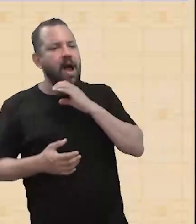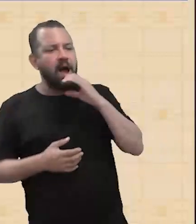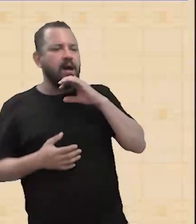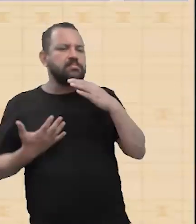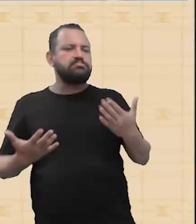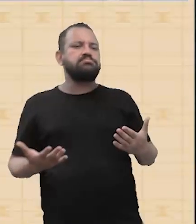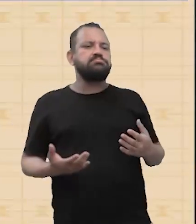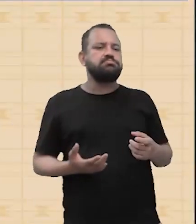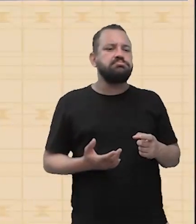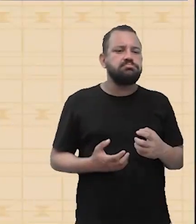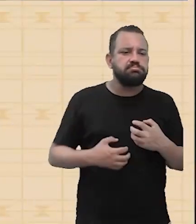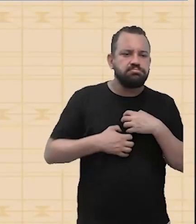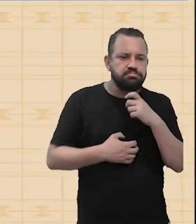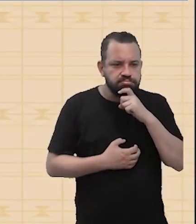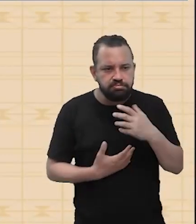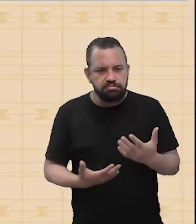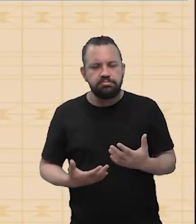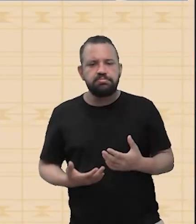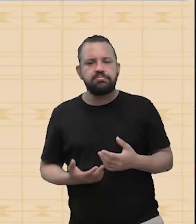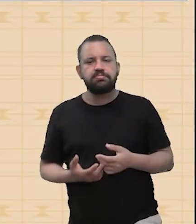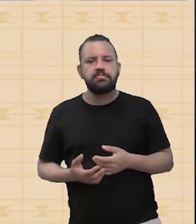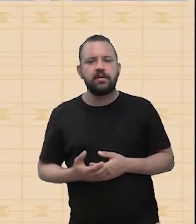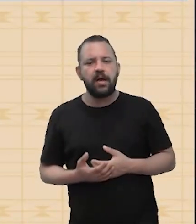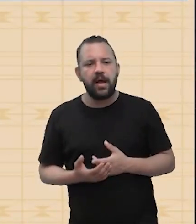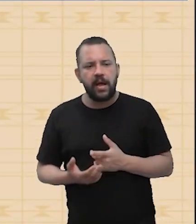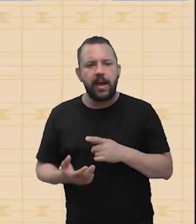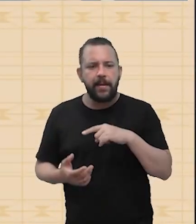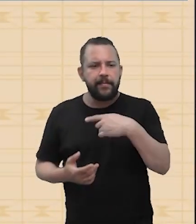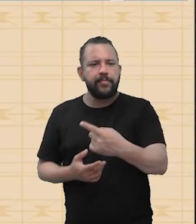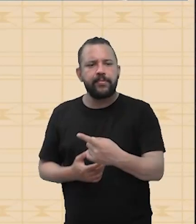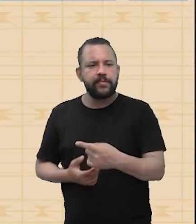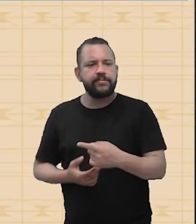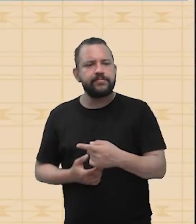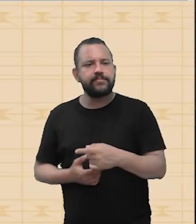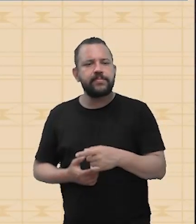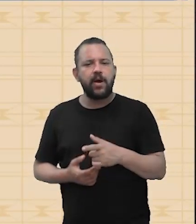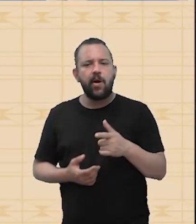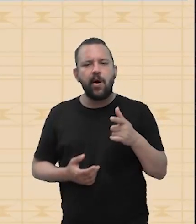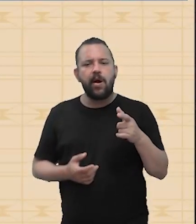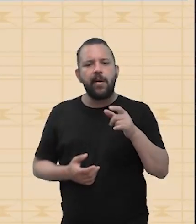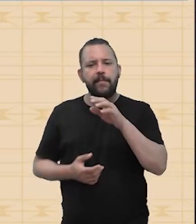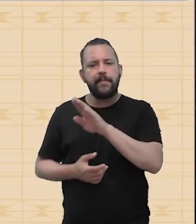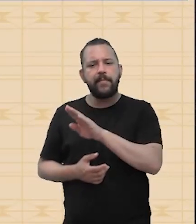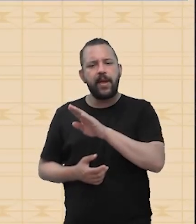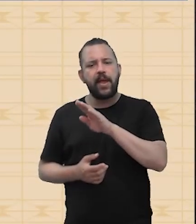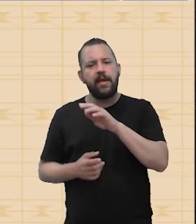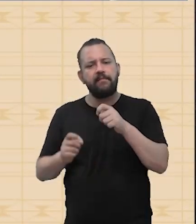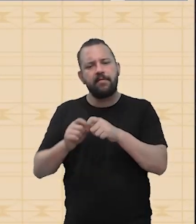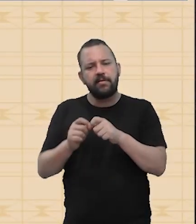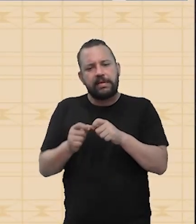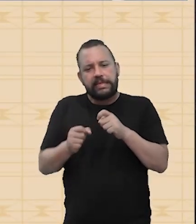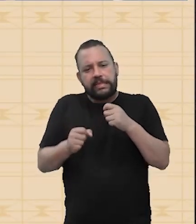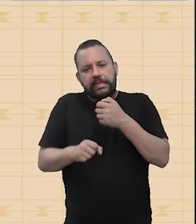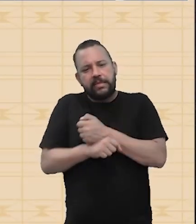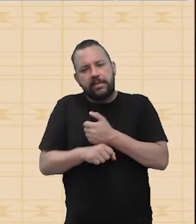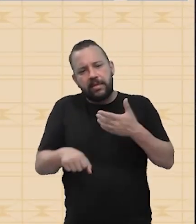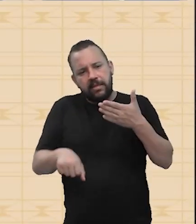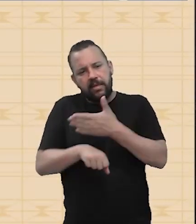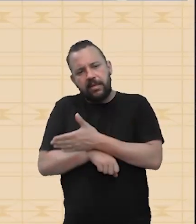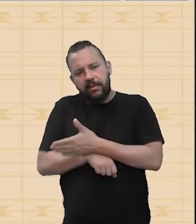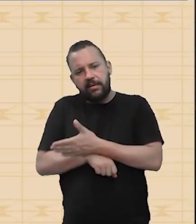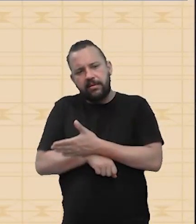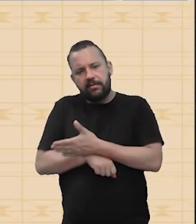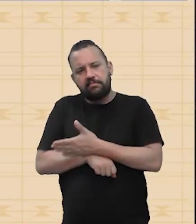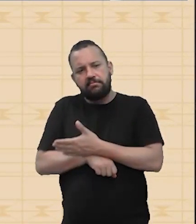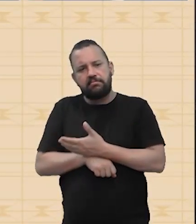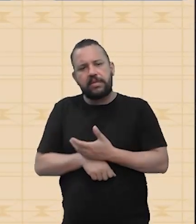calor? Fala sério, mequetrefe, pula essa. É constituído de material denso que não permite a entrada de ar? Fala sério, não tem